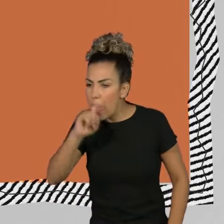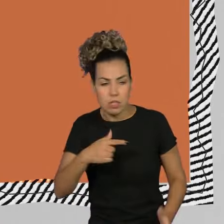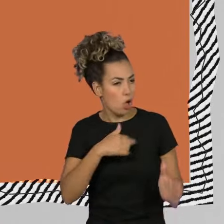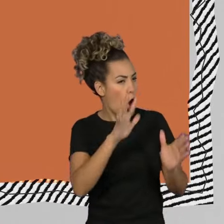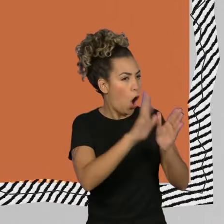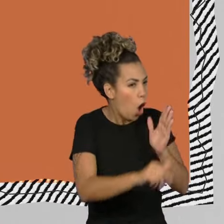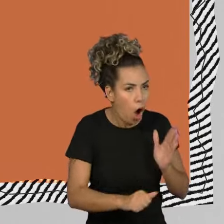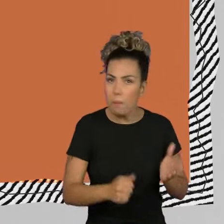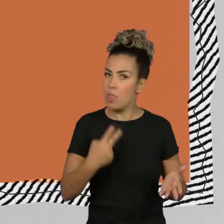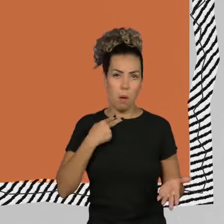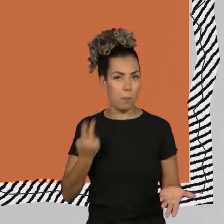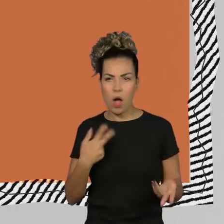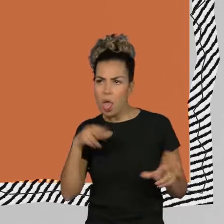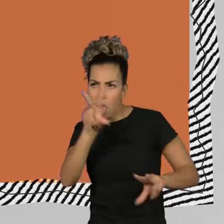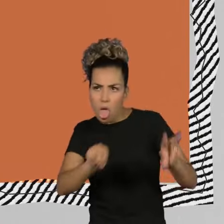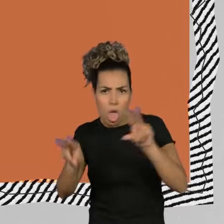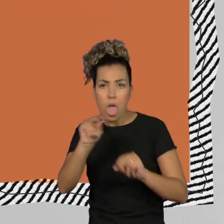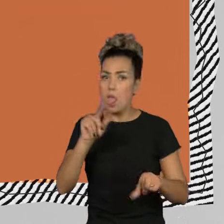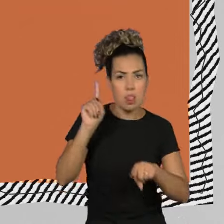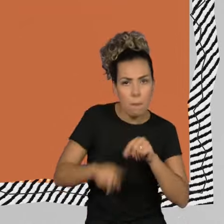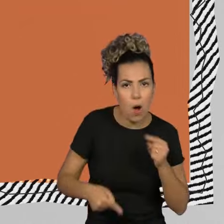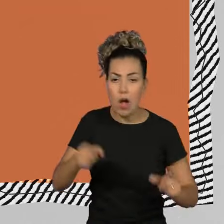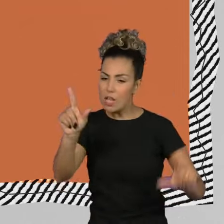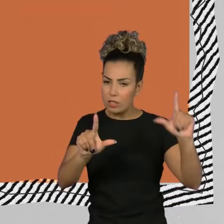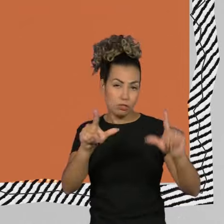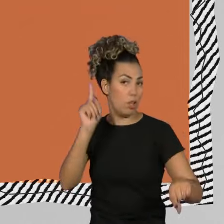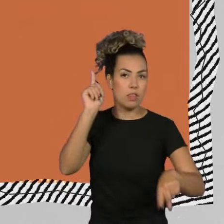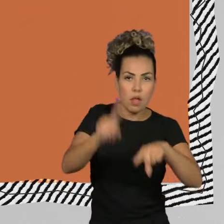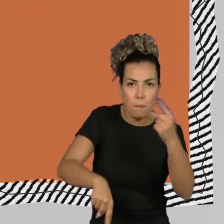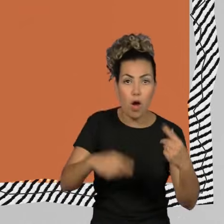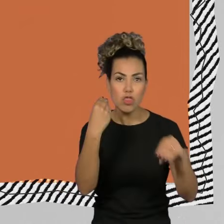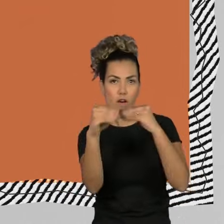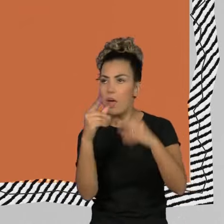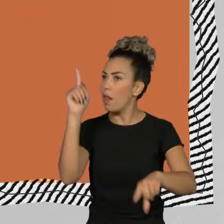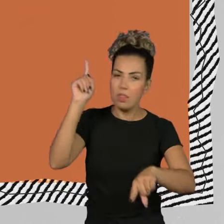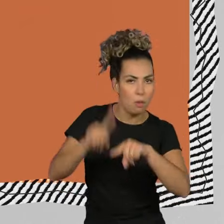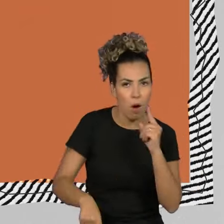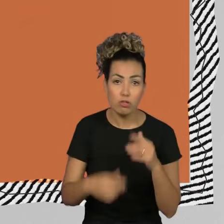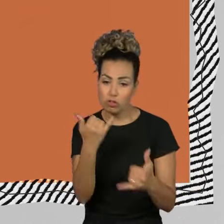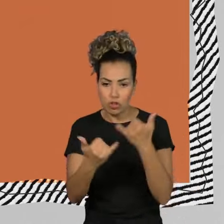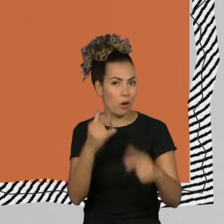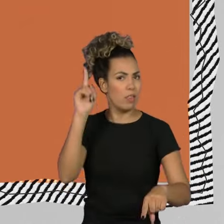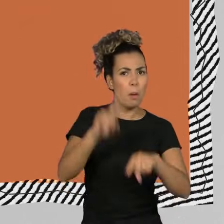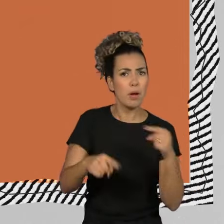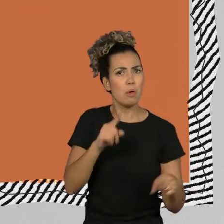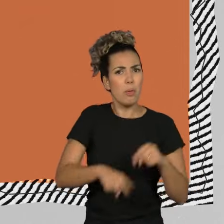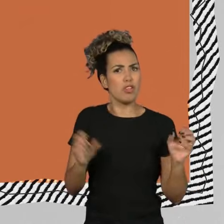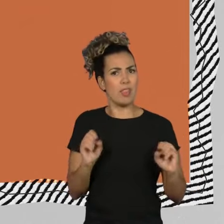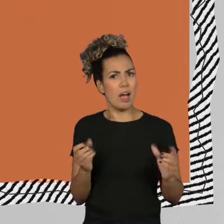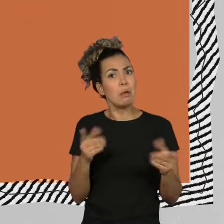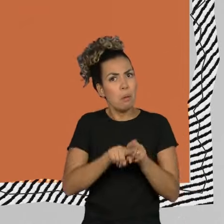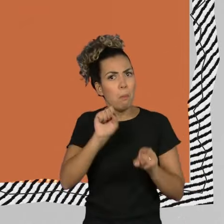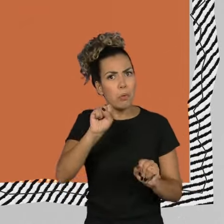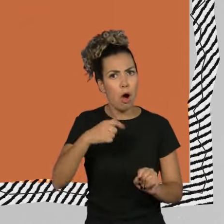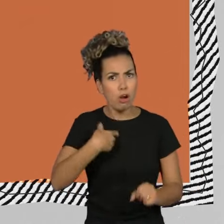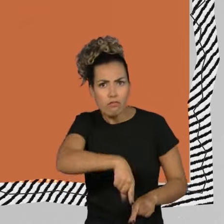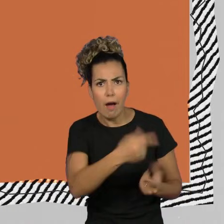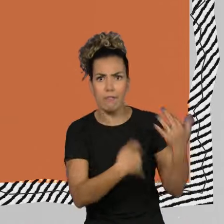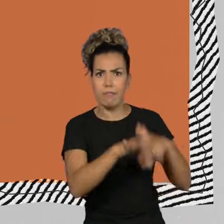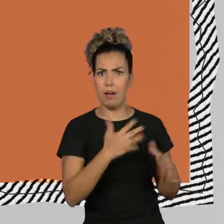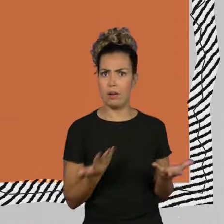roubar não pode enrolar ninguém não pode assistir televisão não pode assistir novela não pode jogar não pode fazer nada ainda tá no risco de ir pro